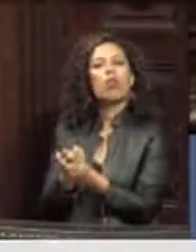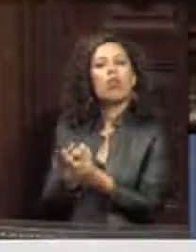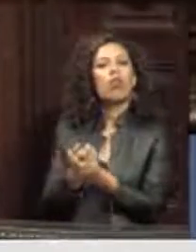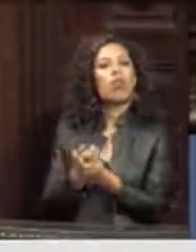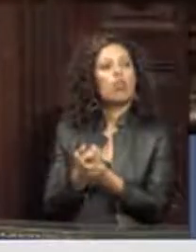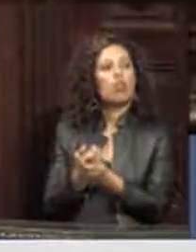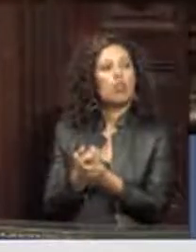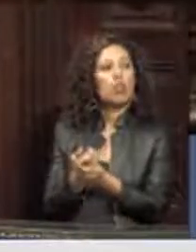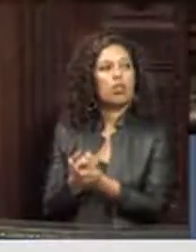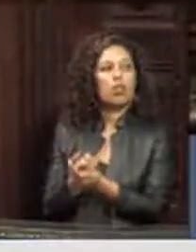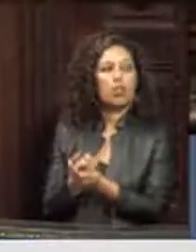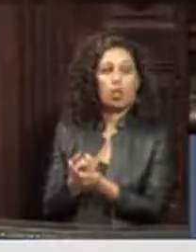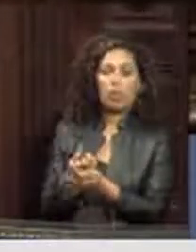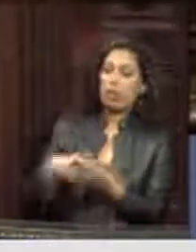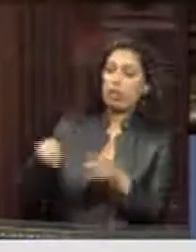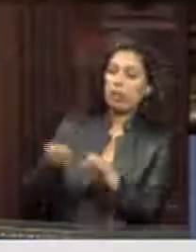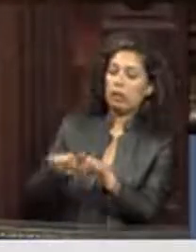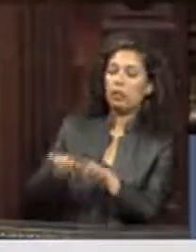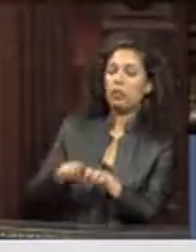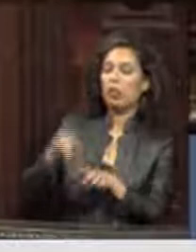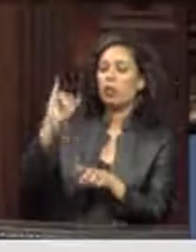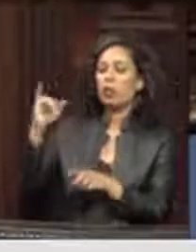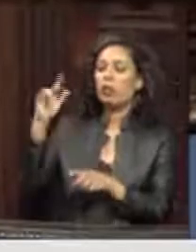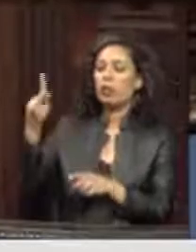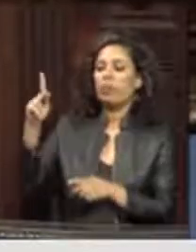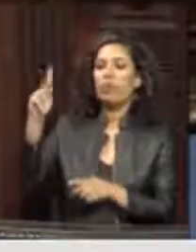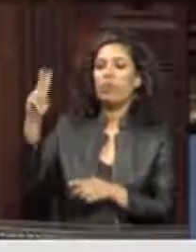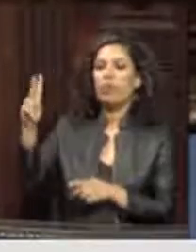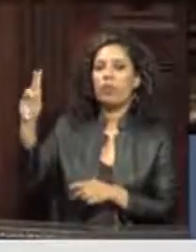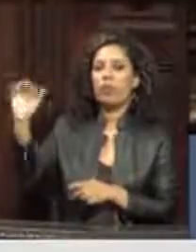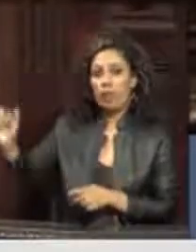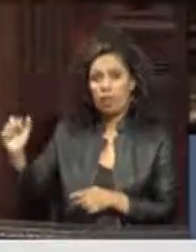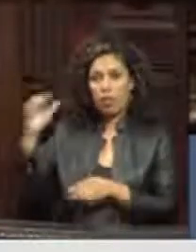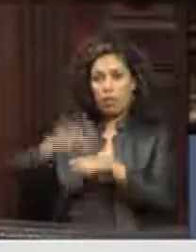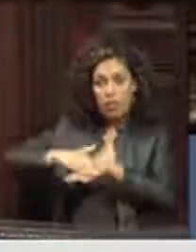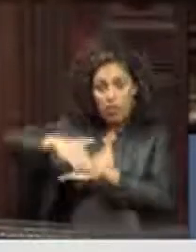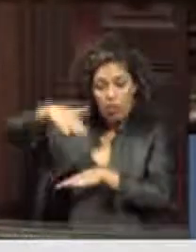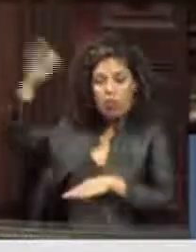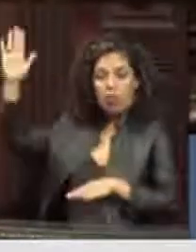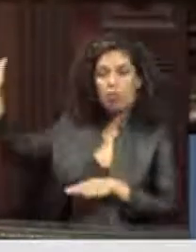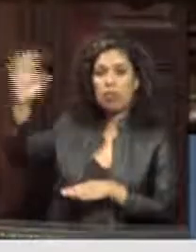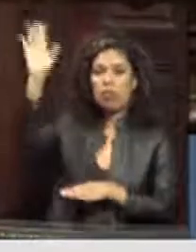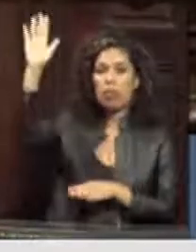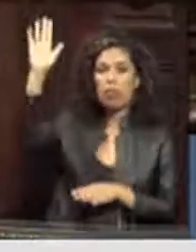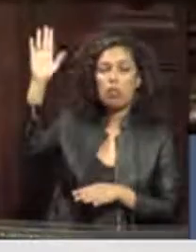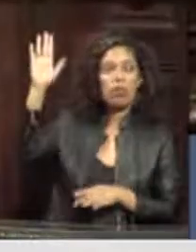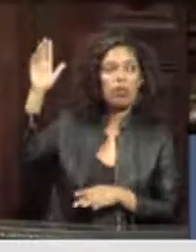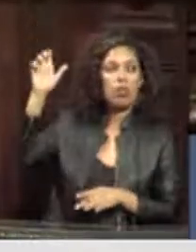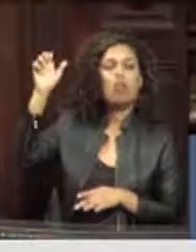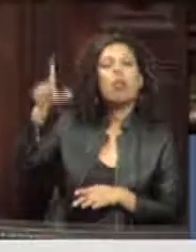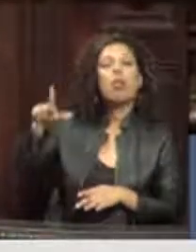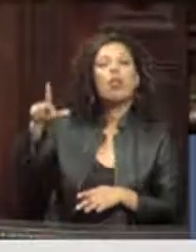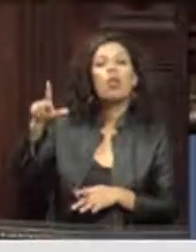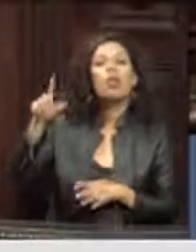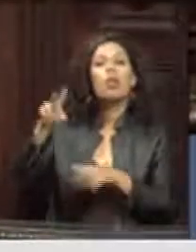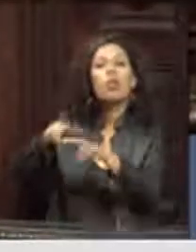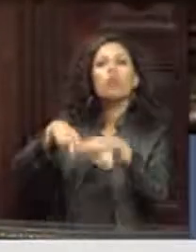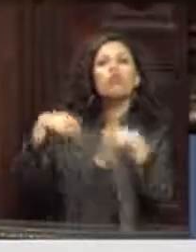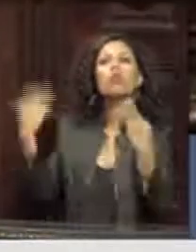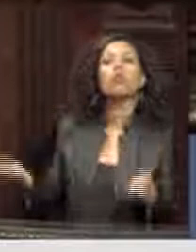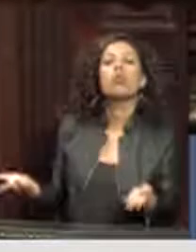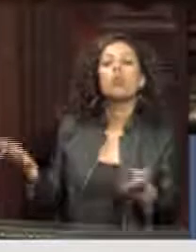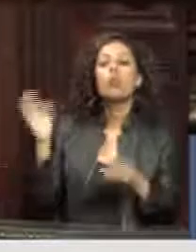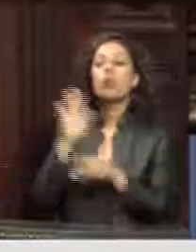alto caro IPVA do Brasil, de fato é lamentável que a justificativa seja para as suas